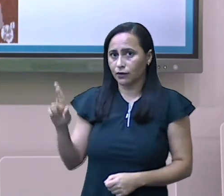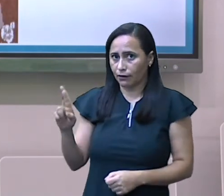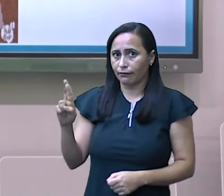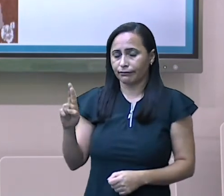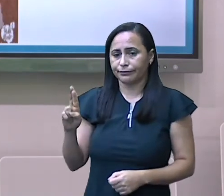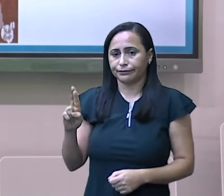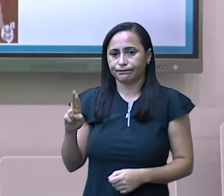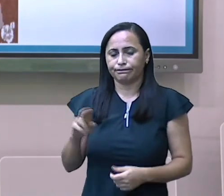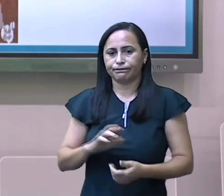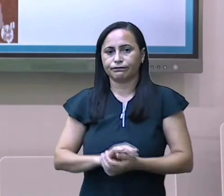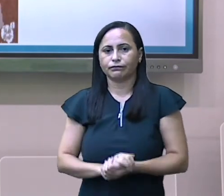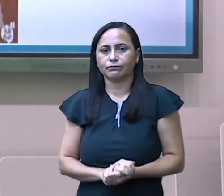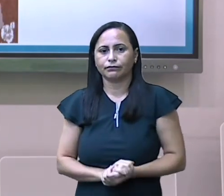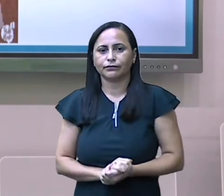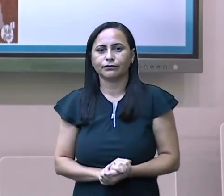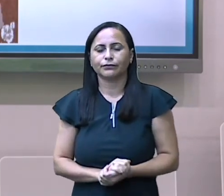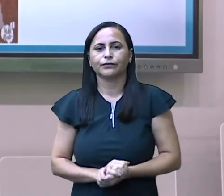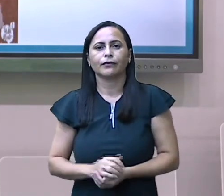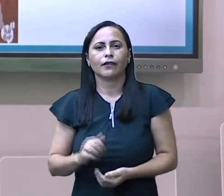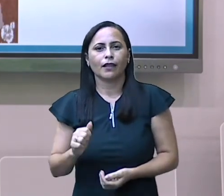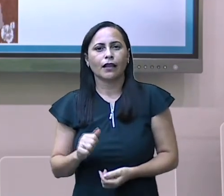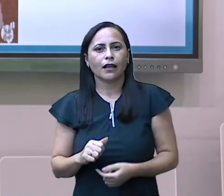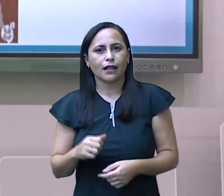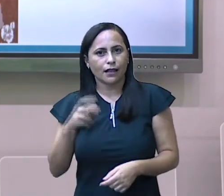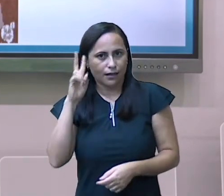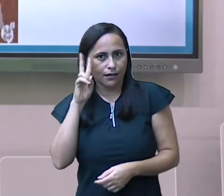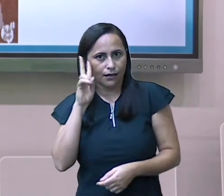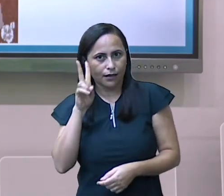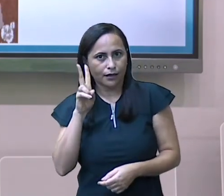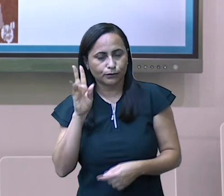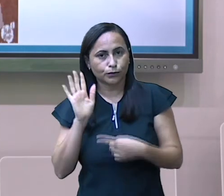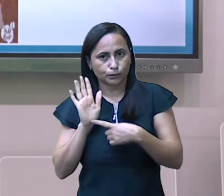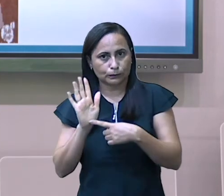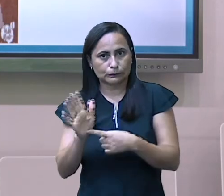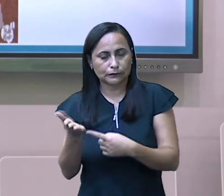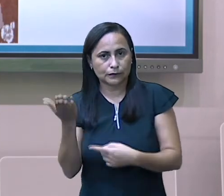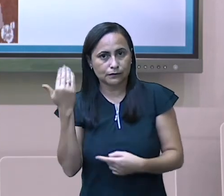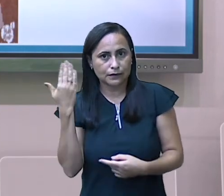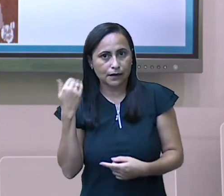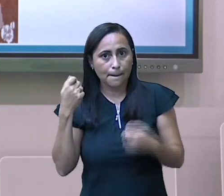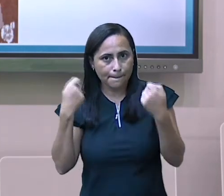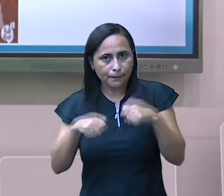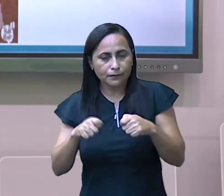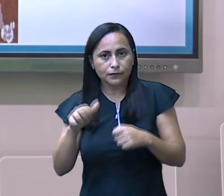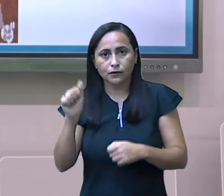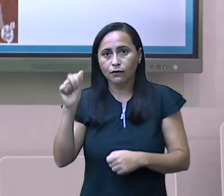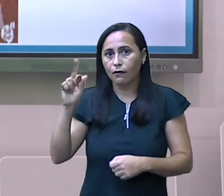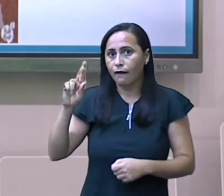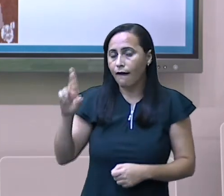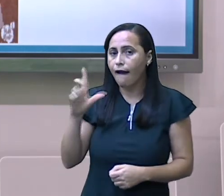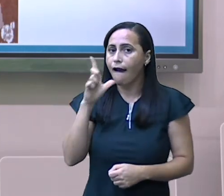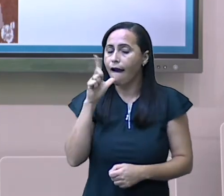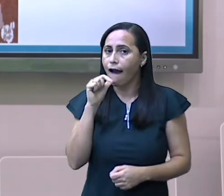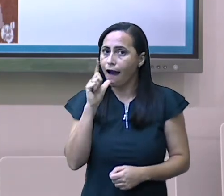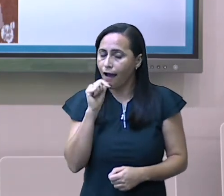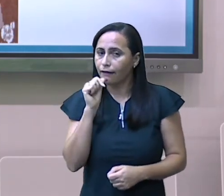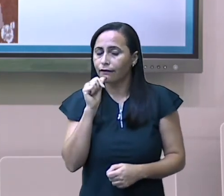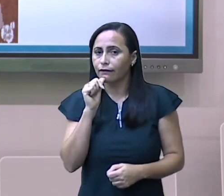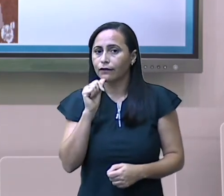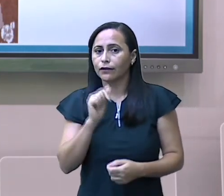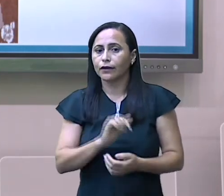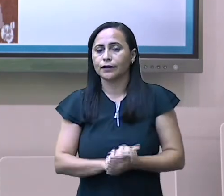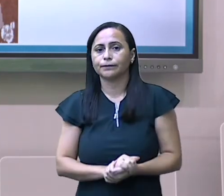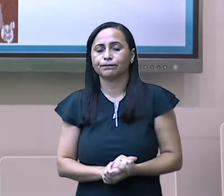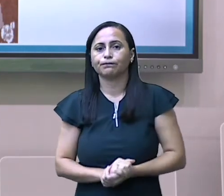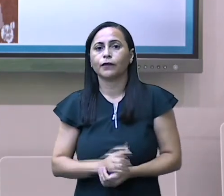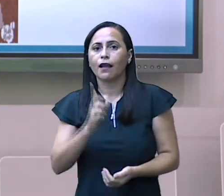citar lá? Ar, água, né? A água, ela vai conseguir penetrar no solo calcário,